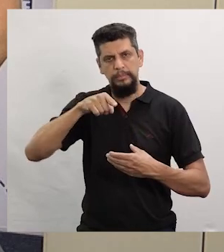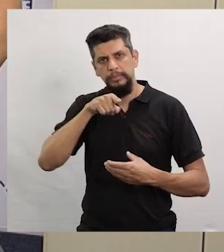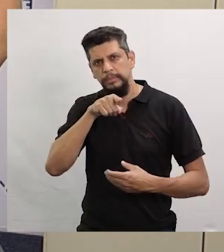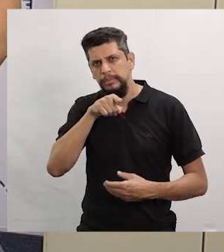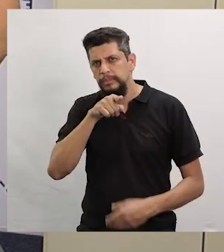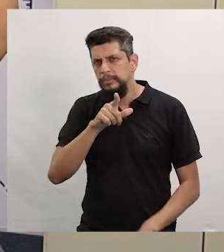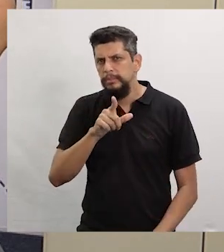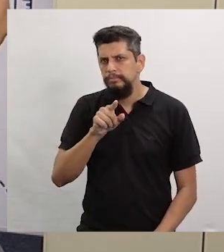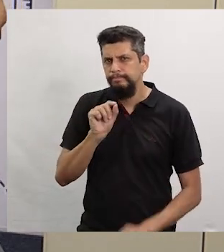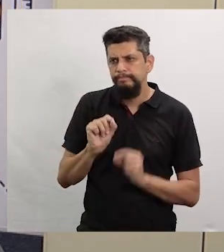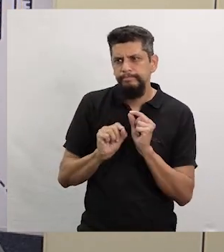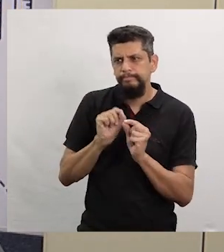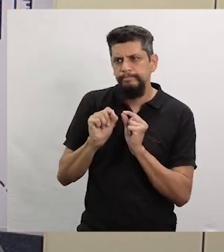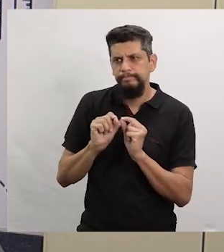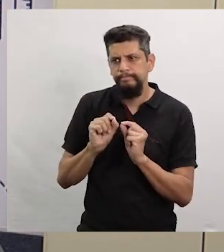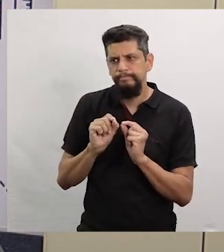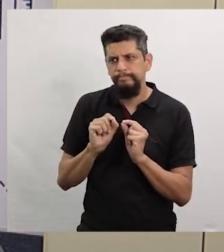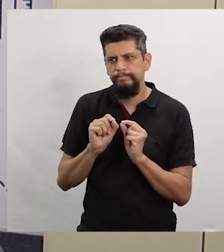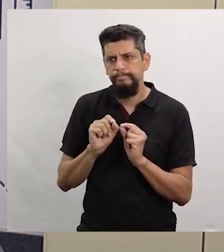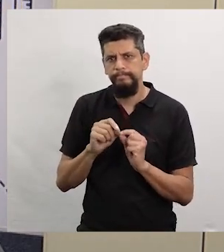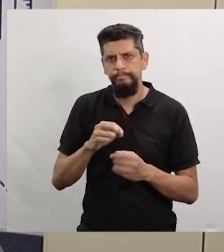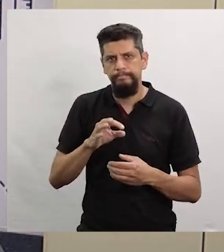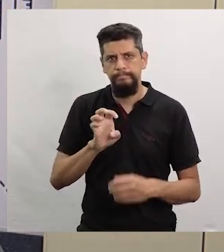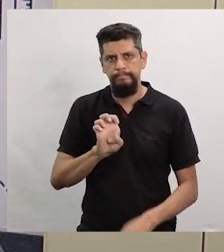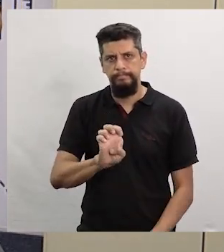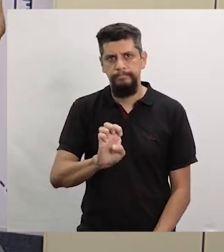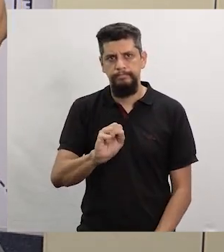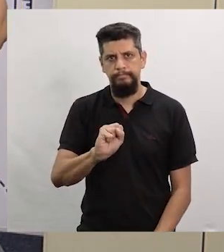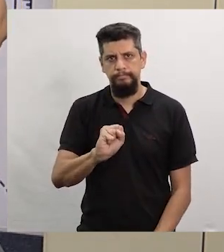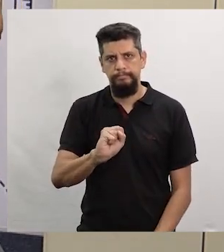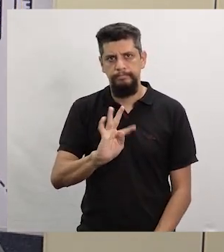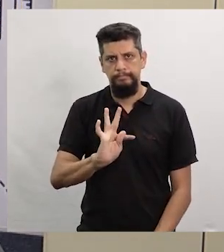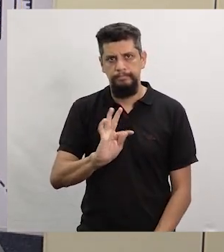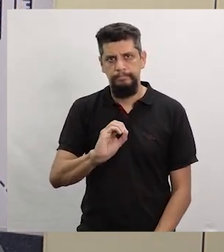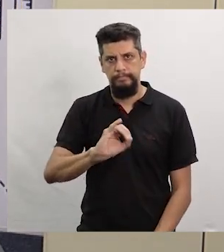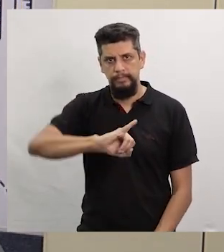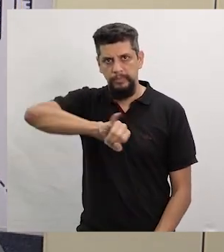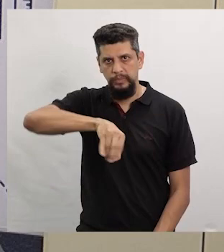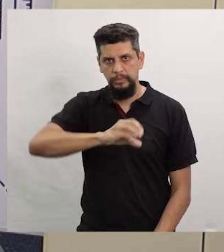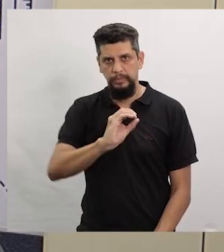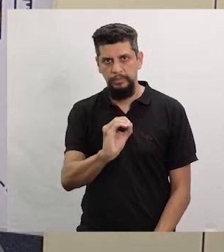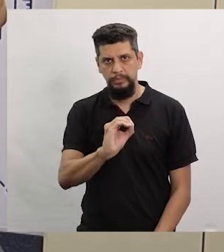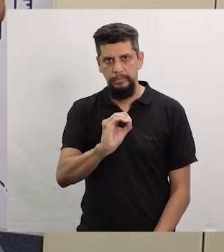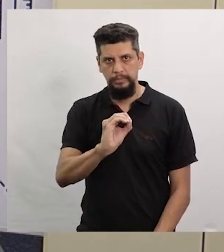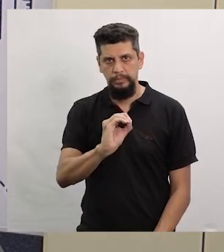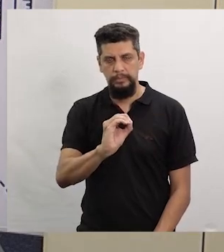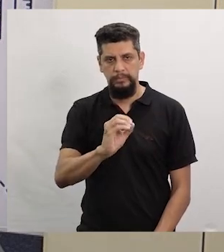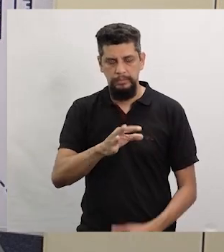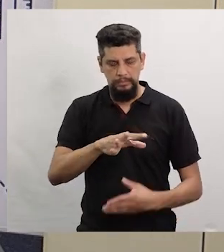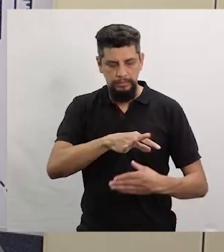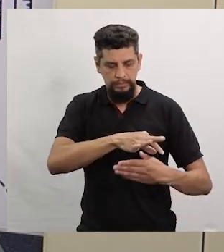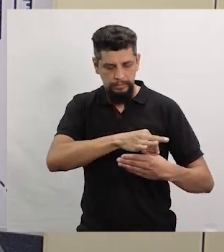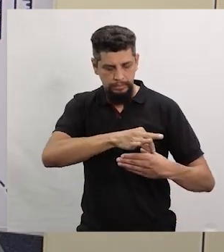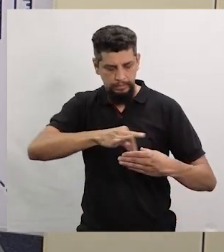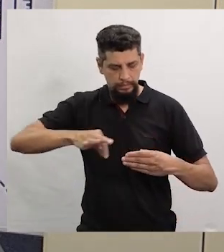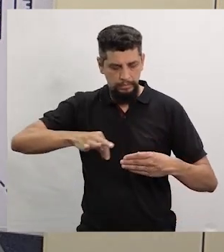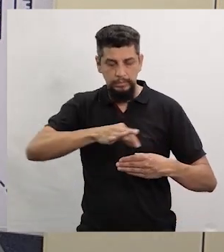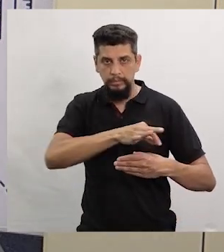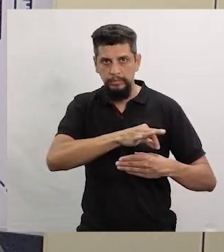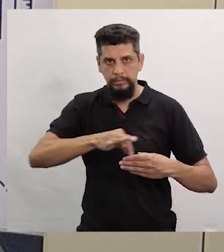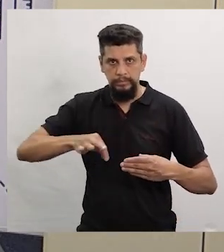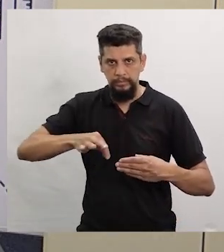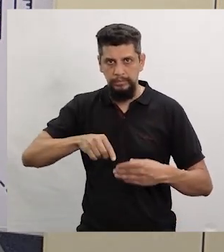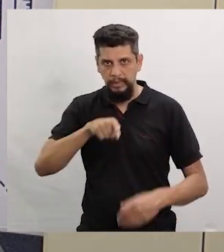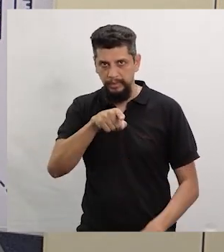lá que que é esse daí professora estojo muito bem começa com